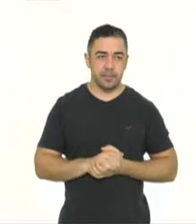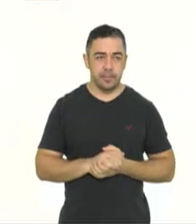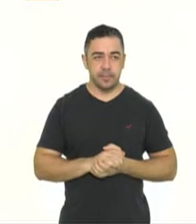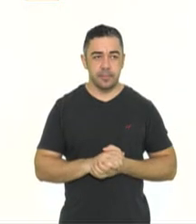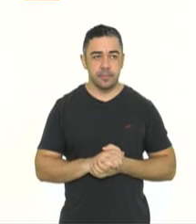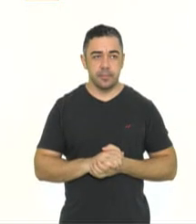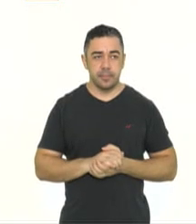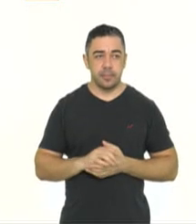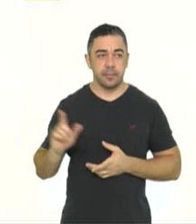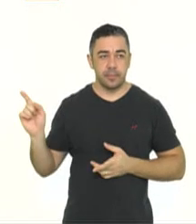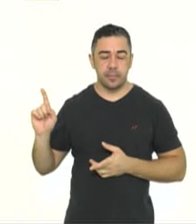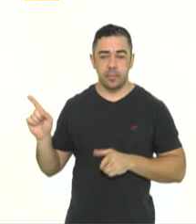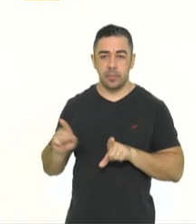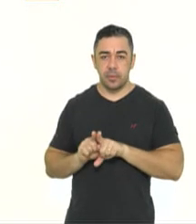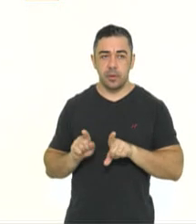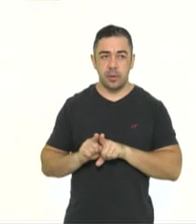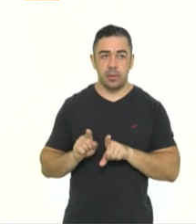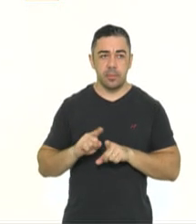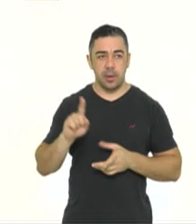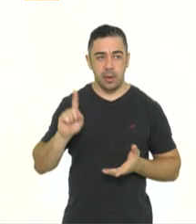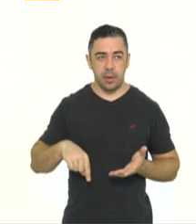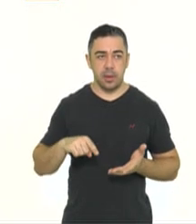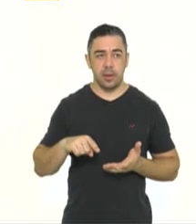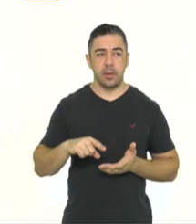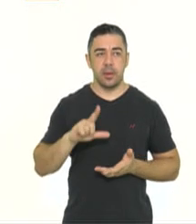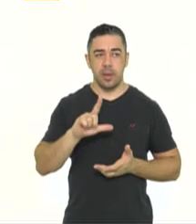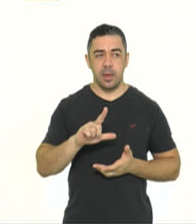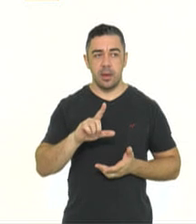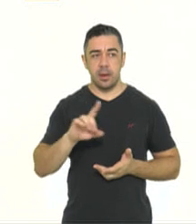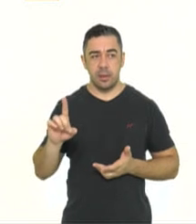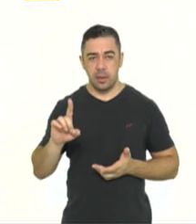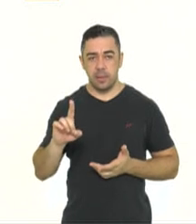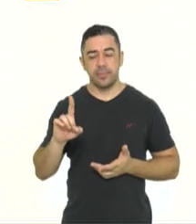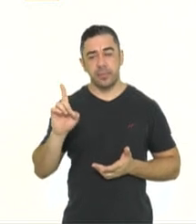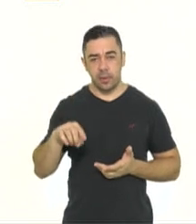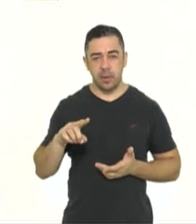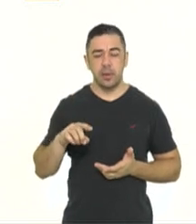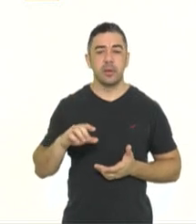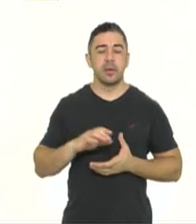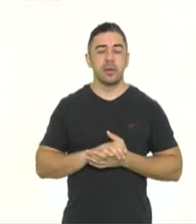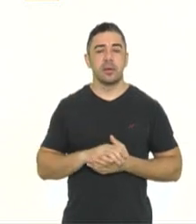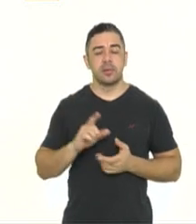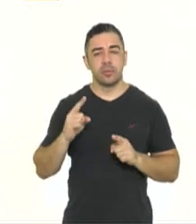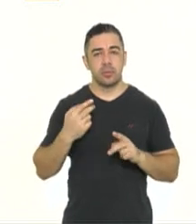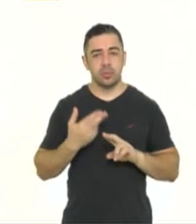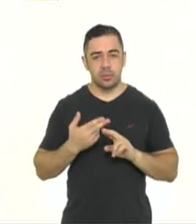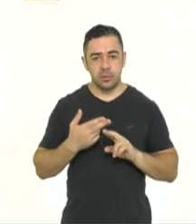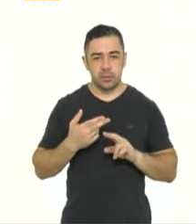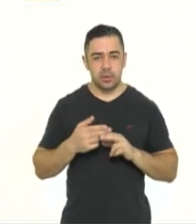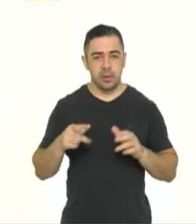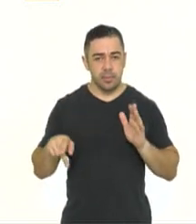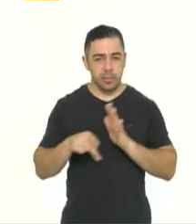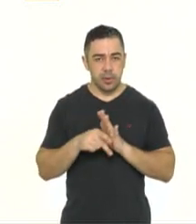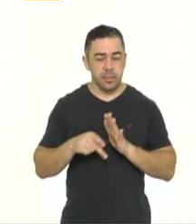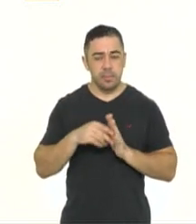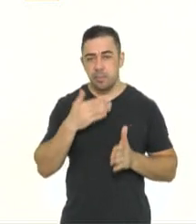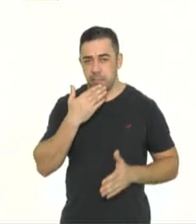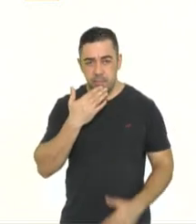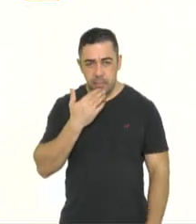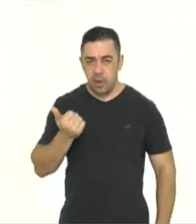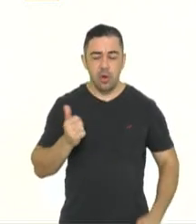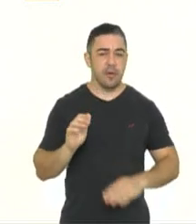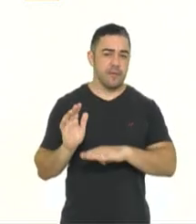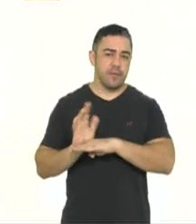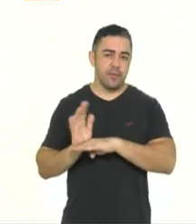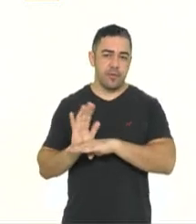Ali a gente tem o Laserdisc, que é LD, leitura ótica, reproduzia melhor